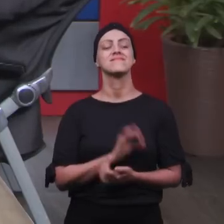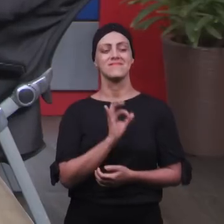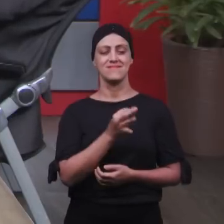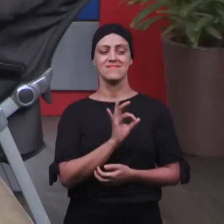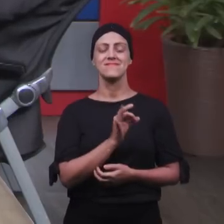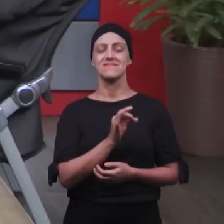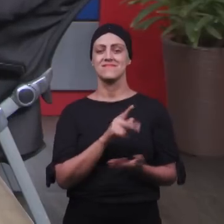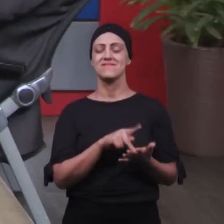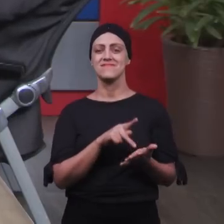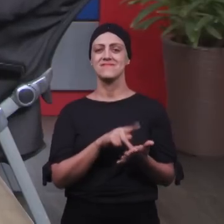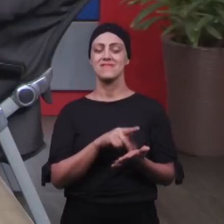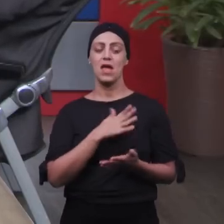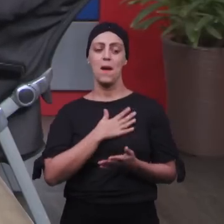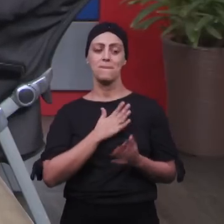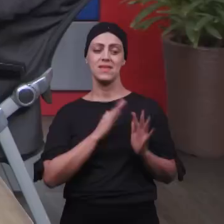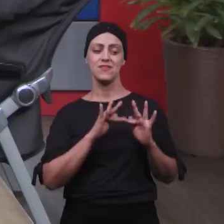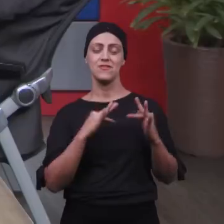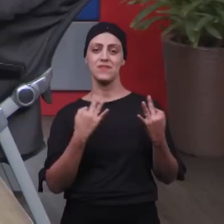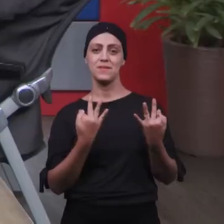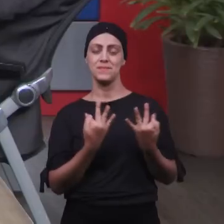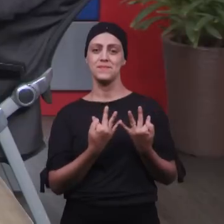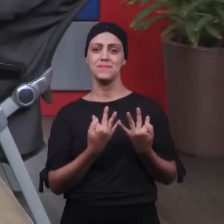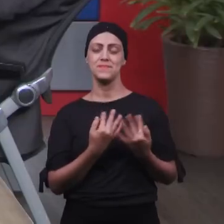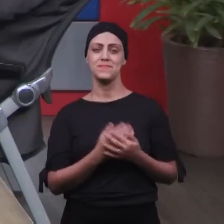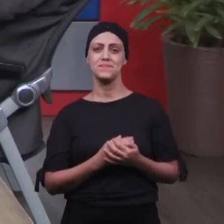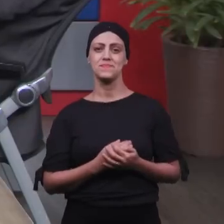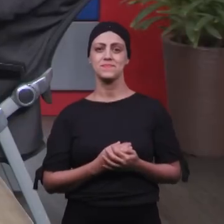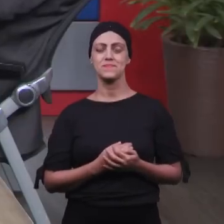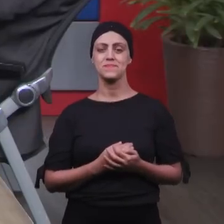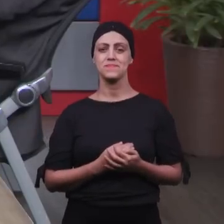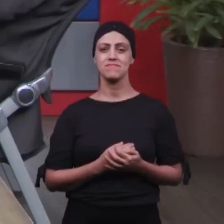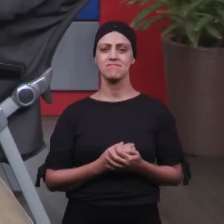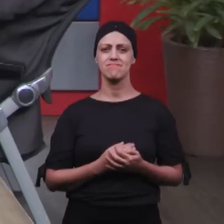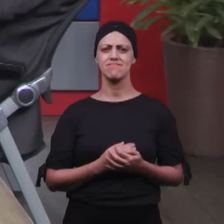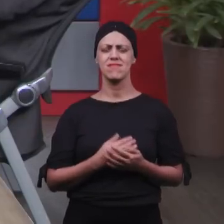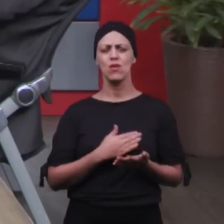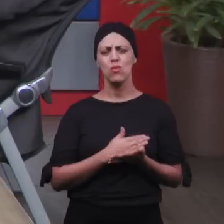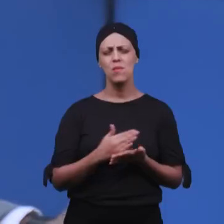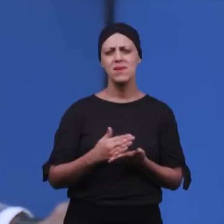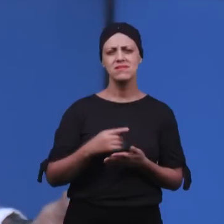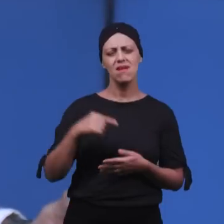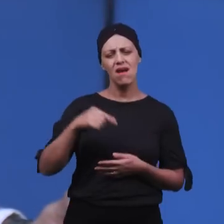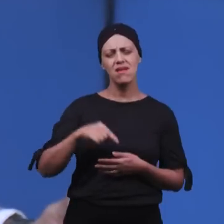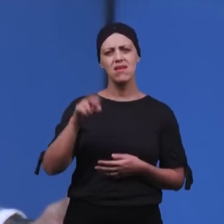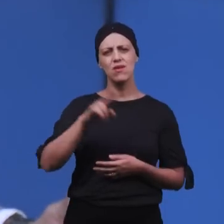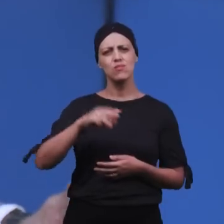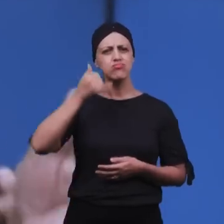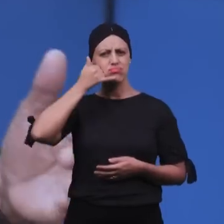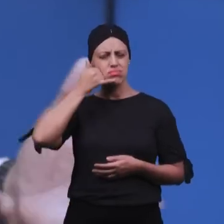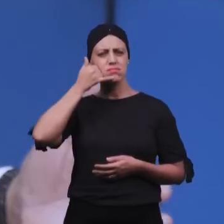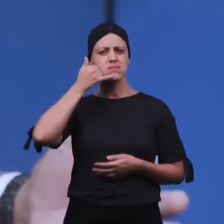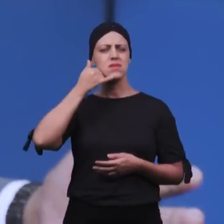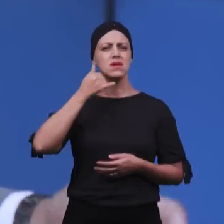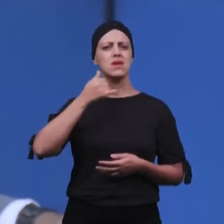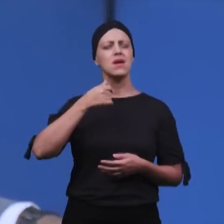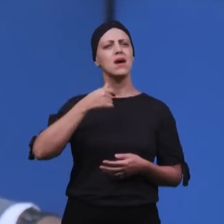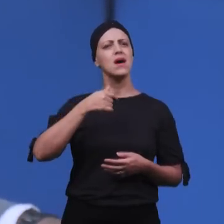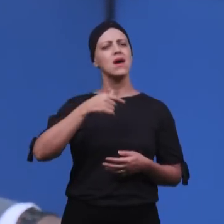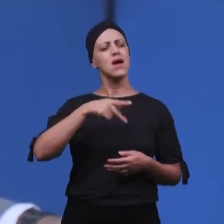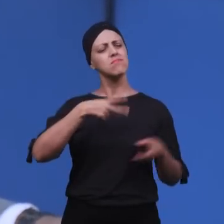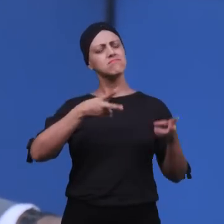família, a partir de quando que eu vim para o 0800, assim, a gente